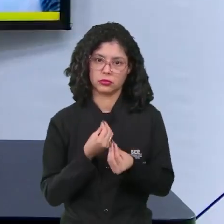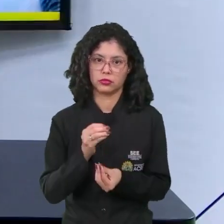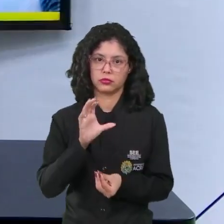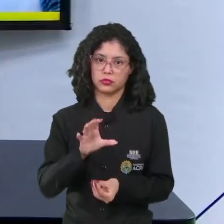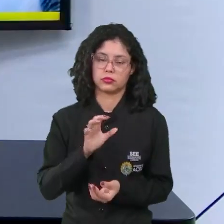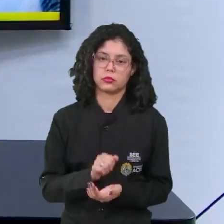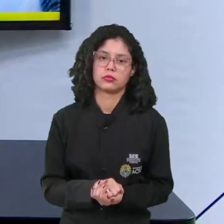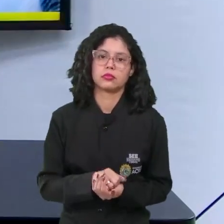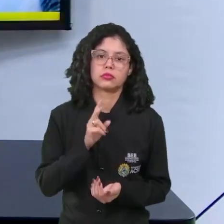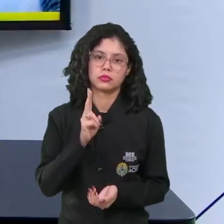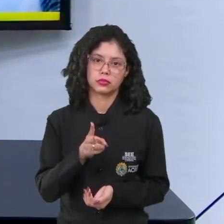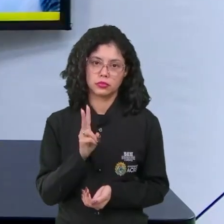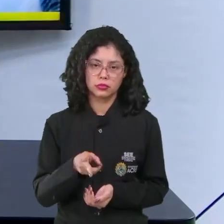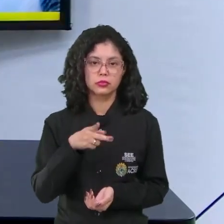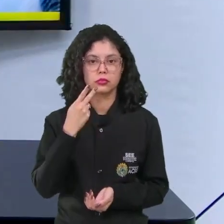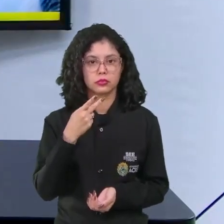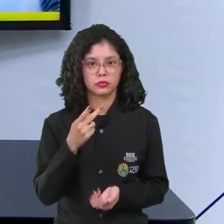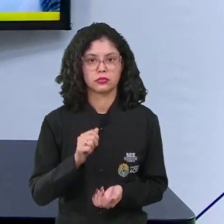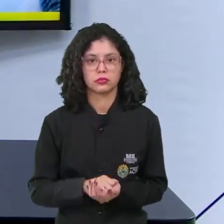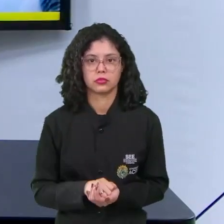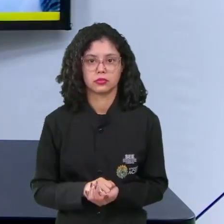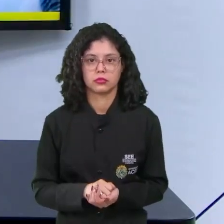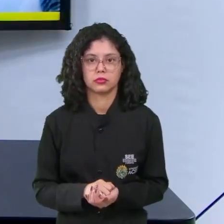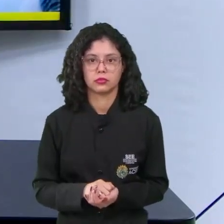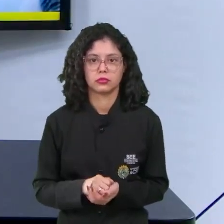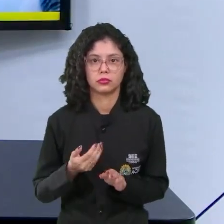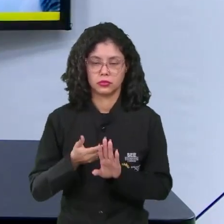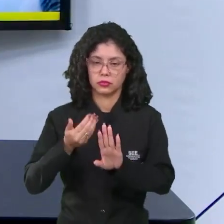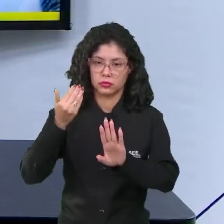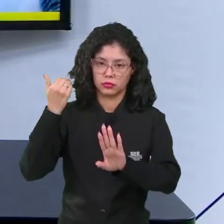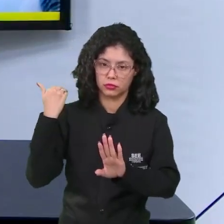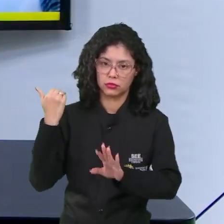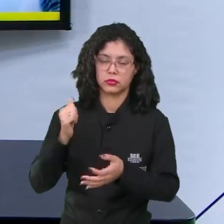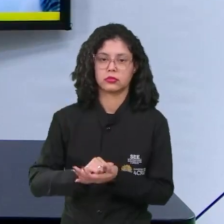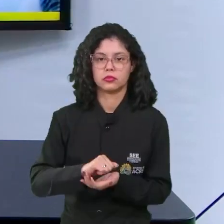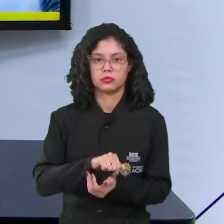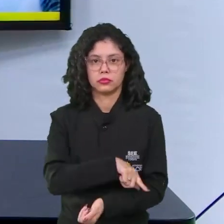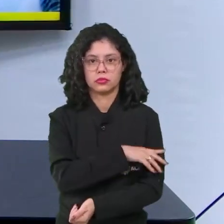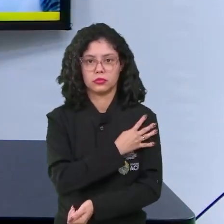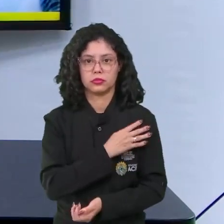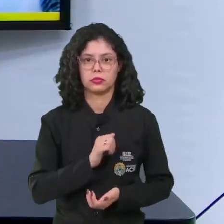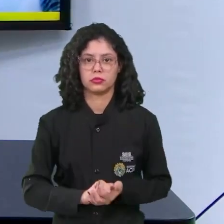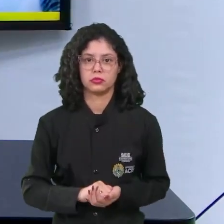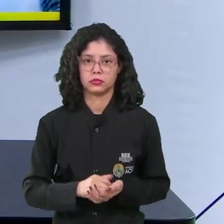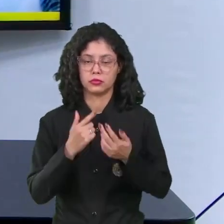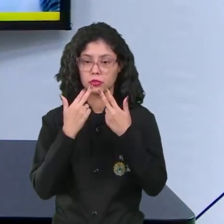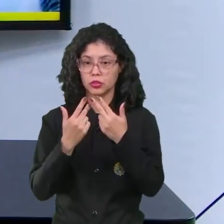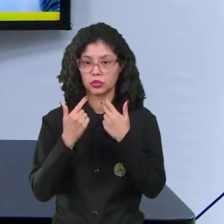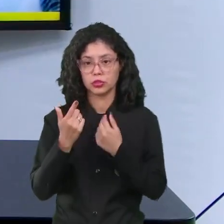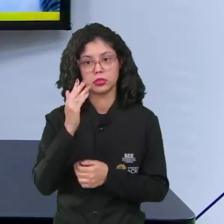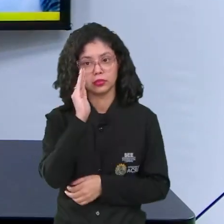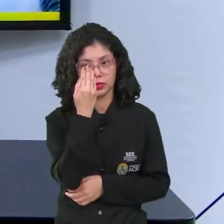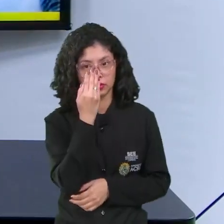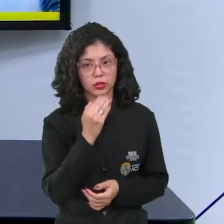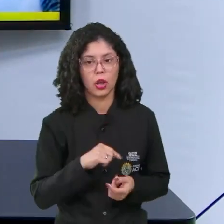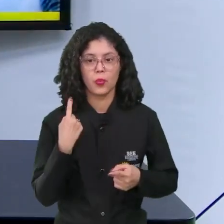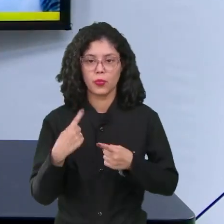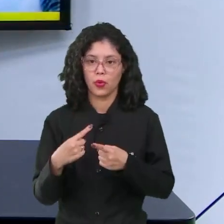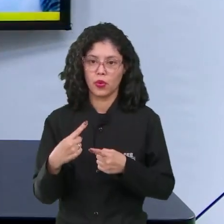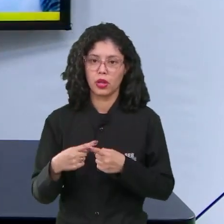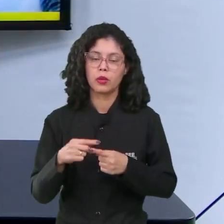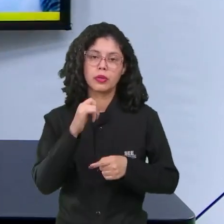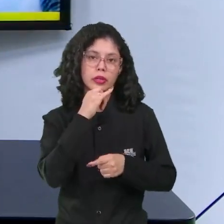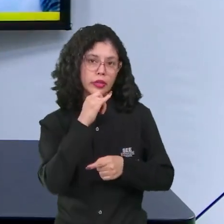assim? Nós sempre ouvimos falar, desde o ensino fundamental lá, que eu ouço falar da fake news. Por que a fake news,